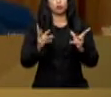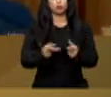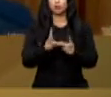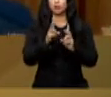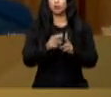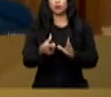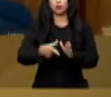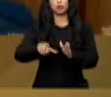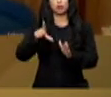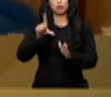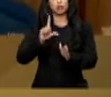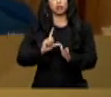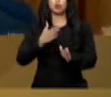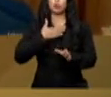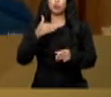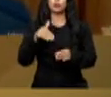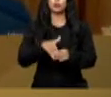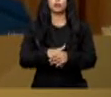anteriores. É o voto.